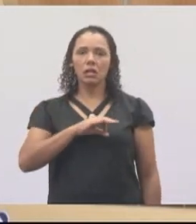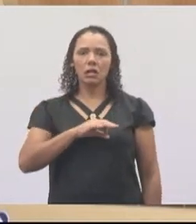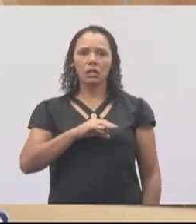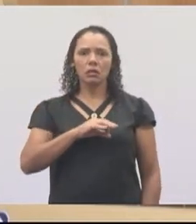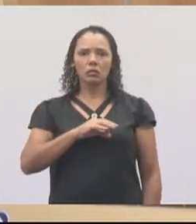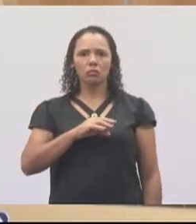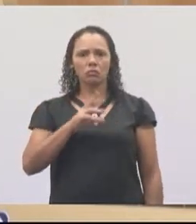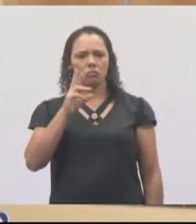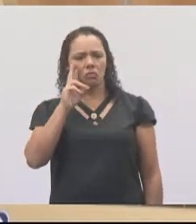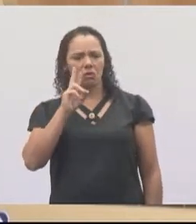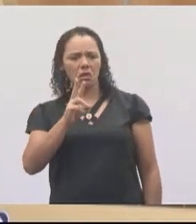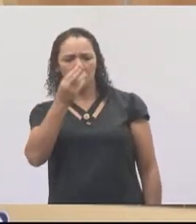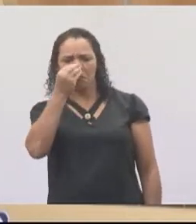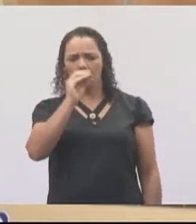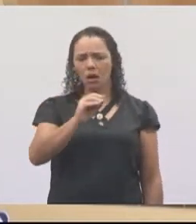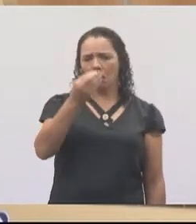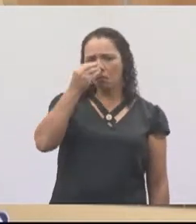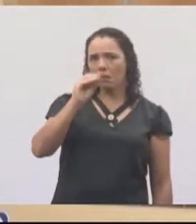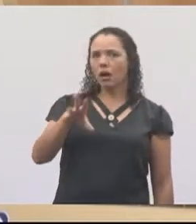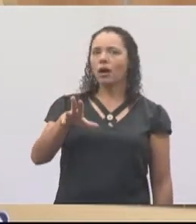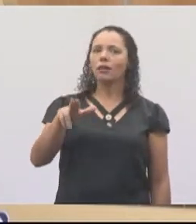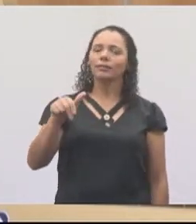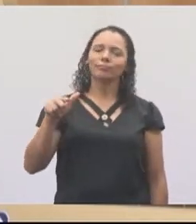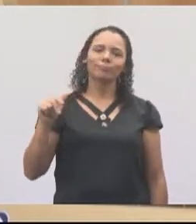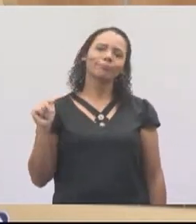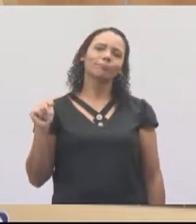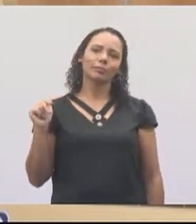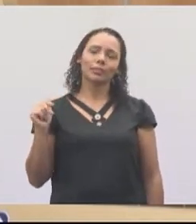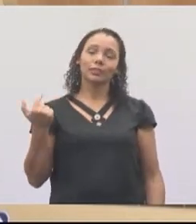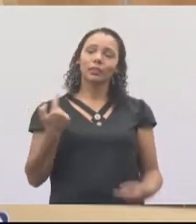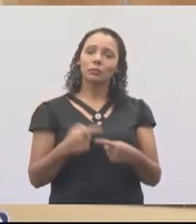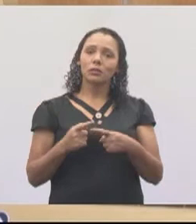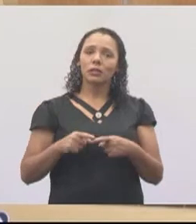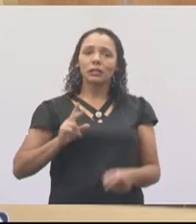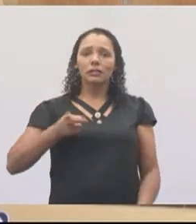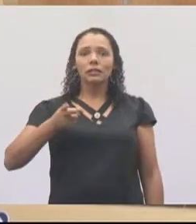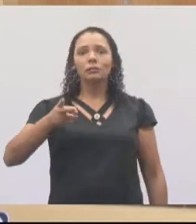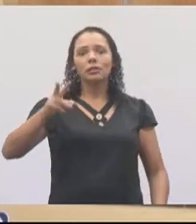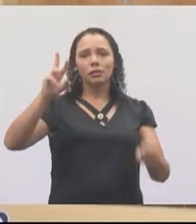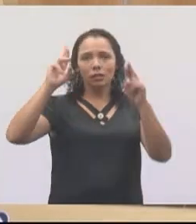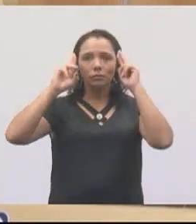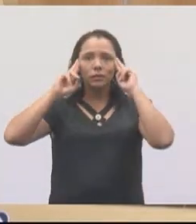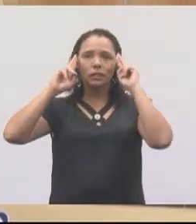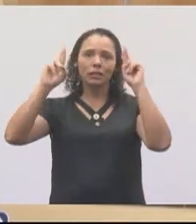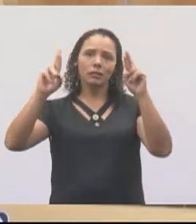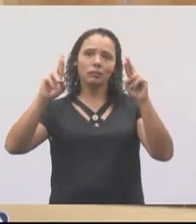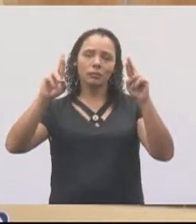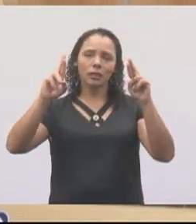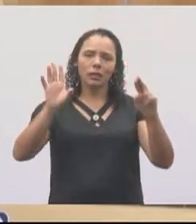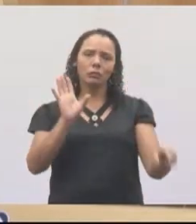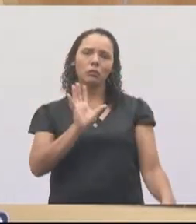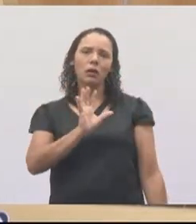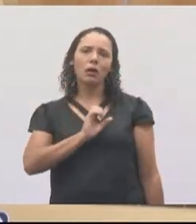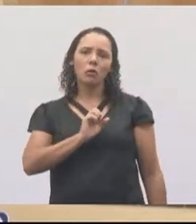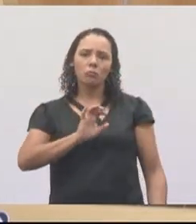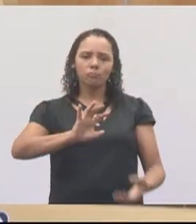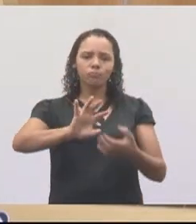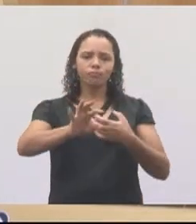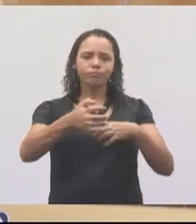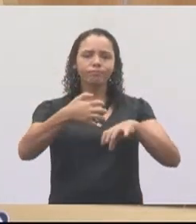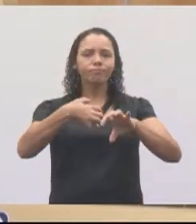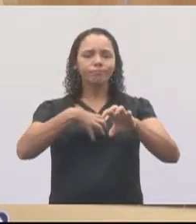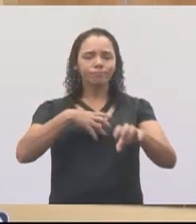para uma pessoa. Porque o respeito, a consideração e o amor ao próximo estava acima de